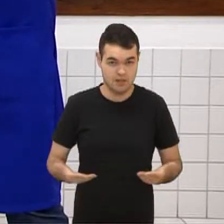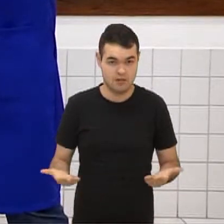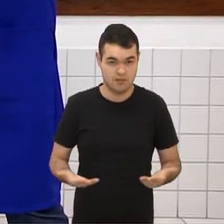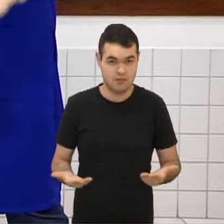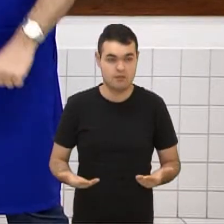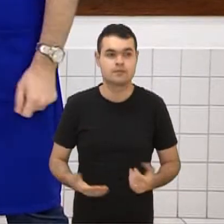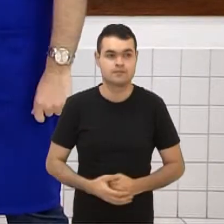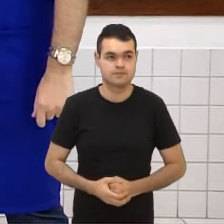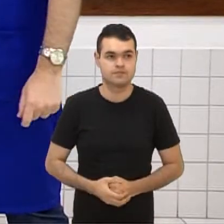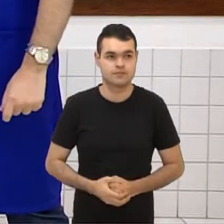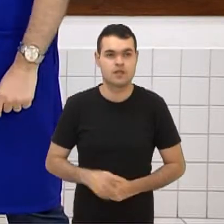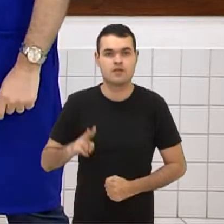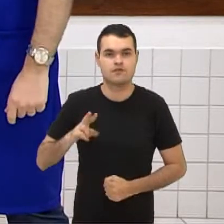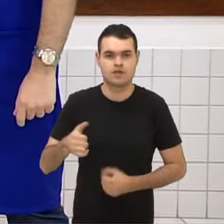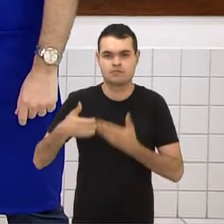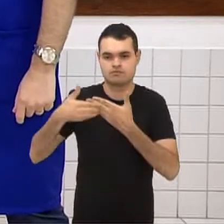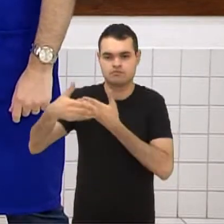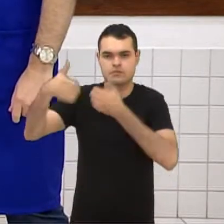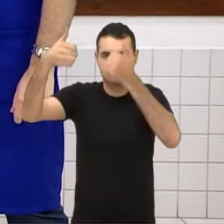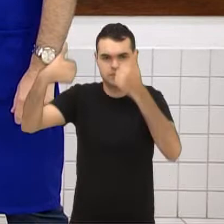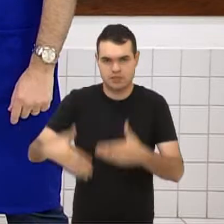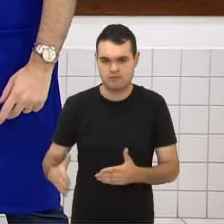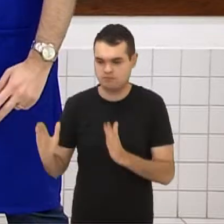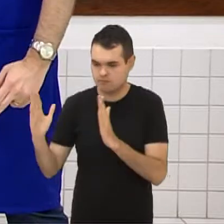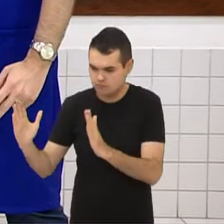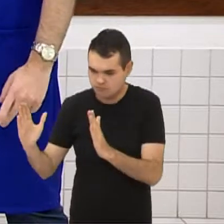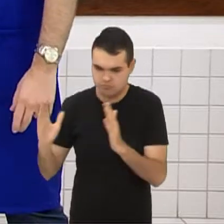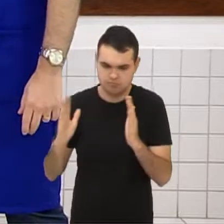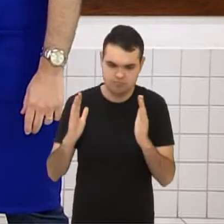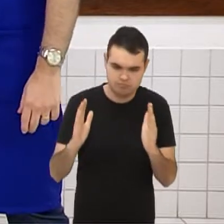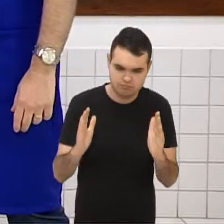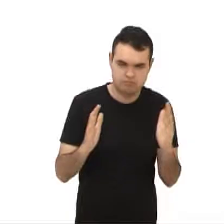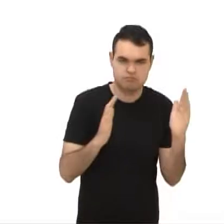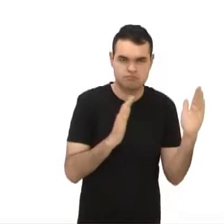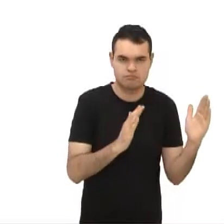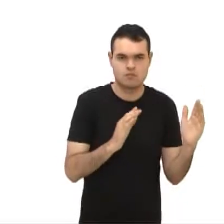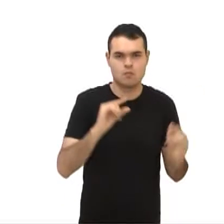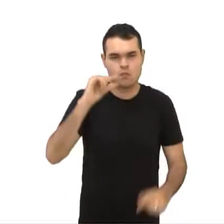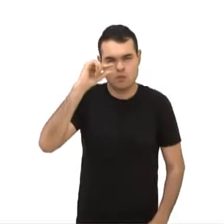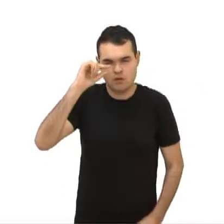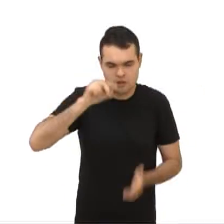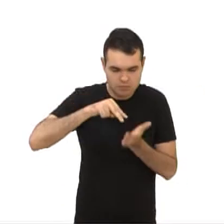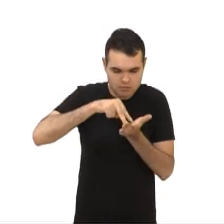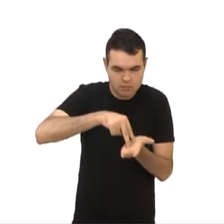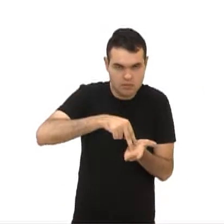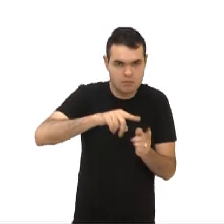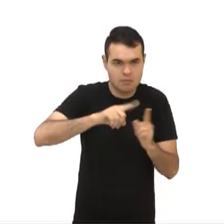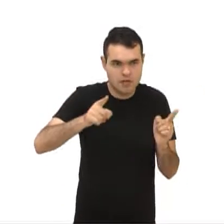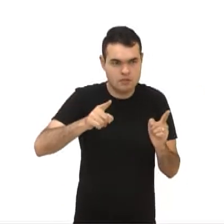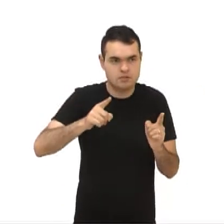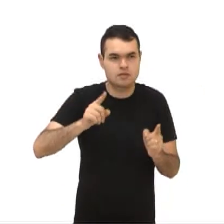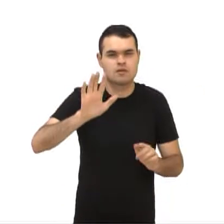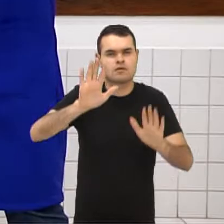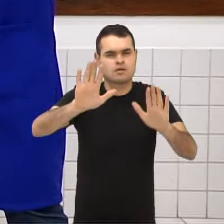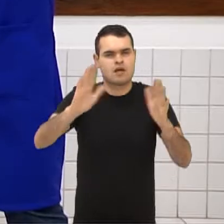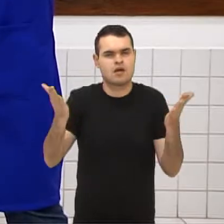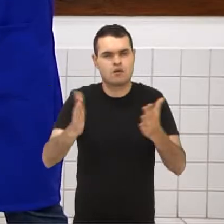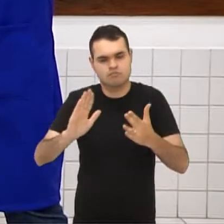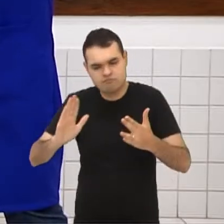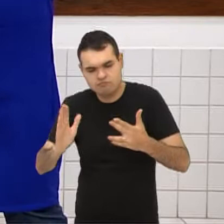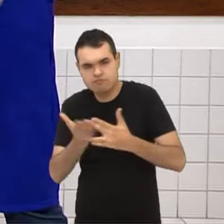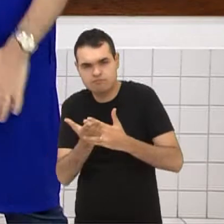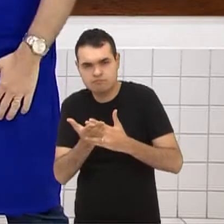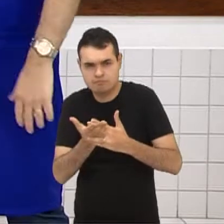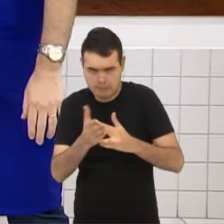agora dizer para vocês um pouquinho sobre positivismo, mas parece que nós temos uma pausa. A gente vai fazer um intervalinho